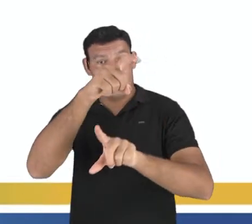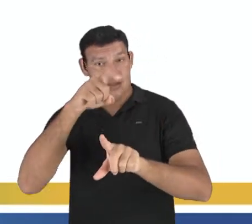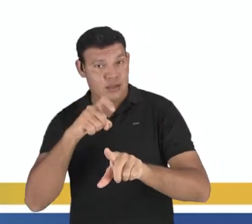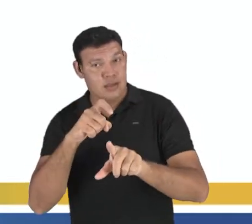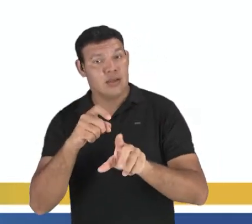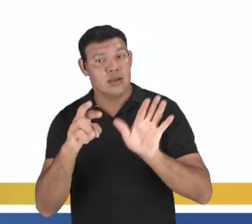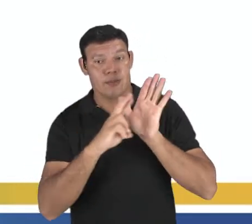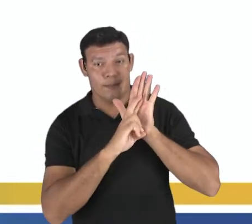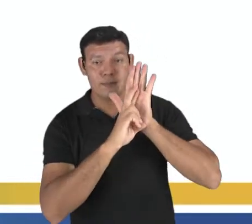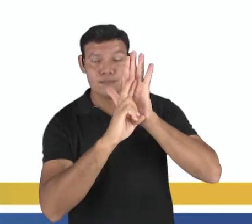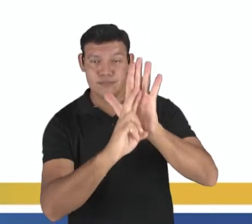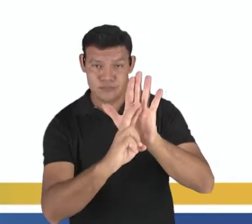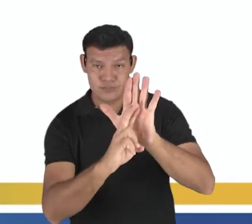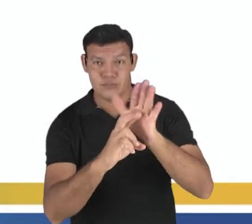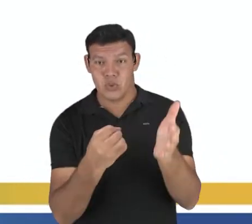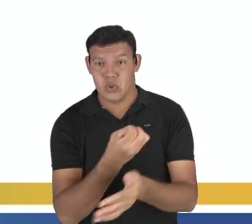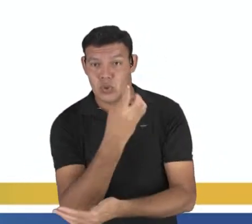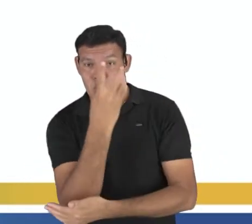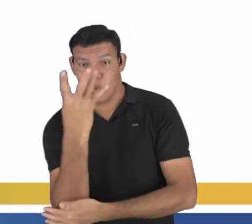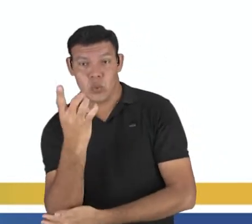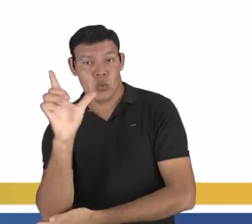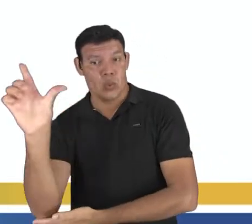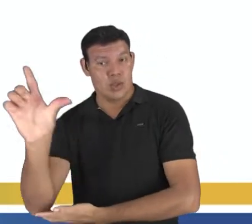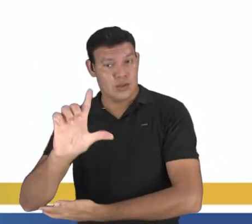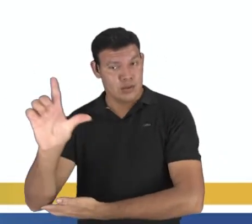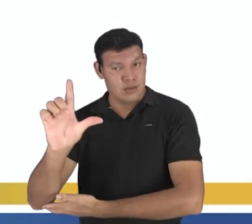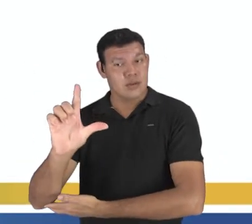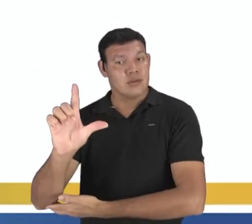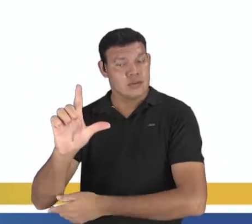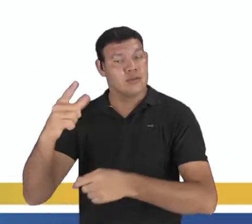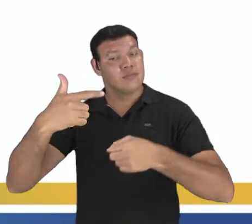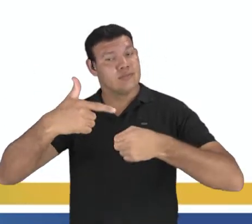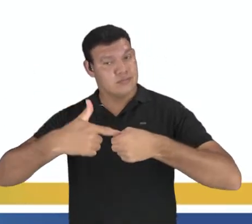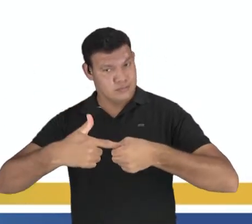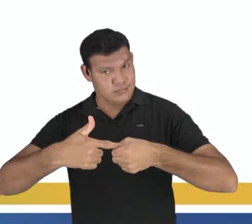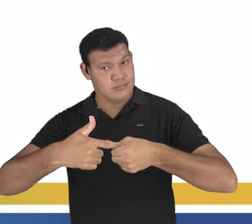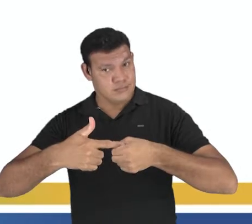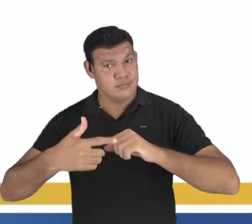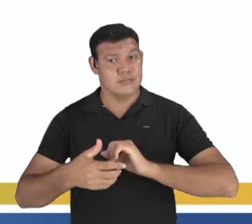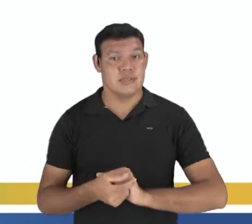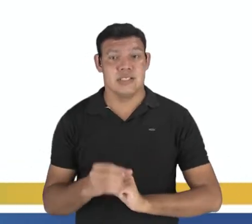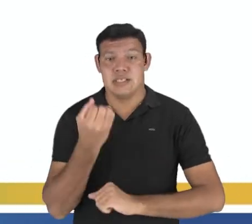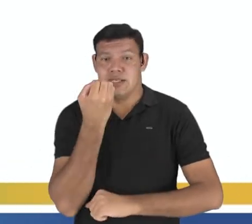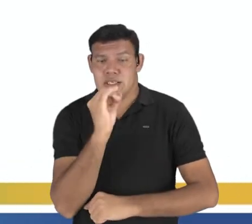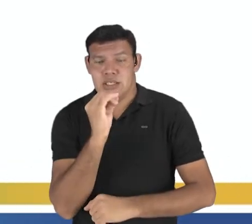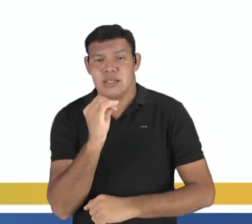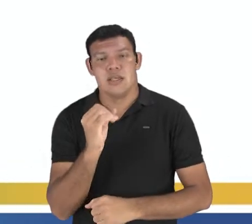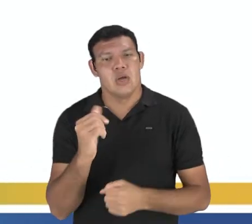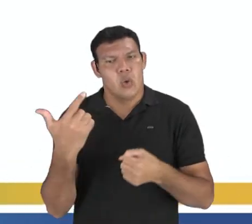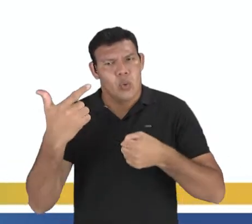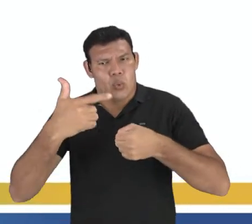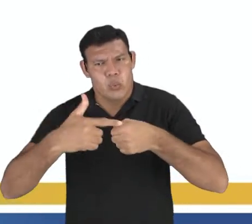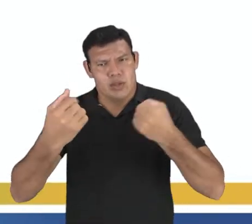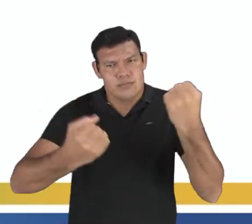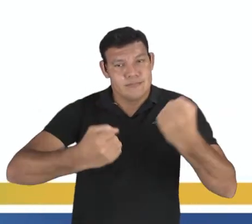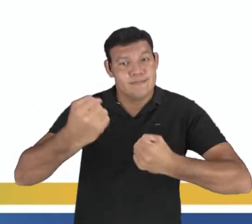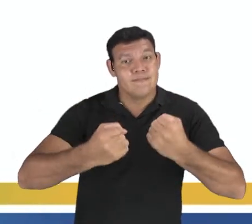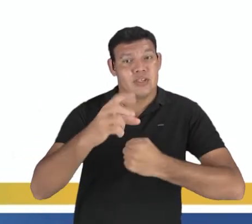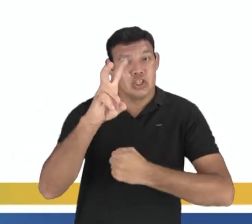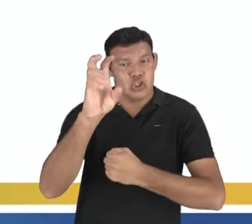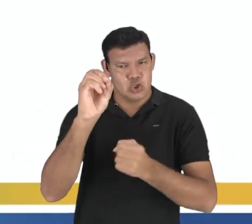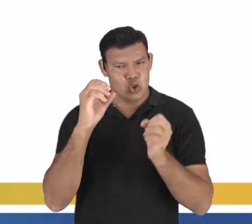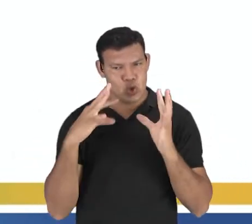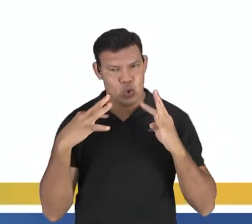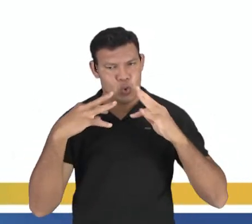está representando a quantidade de litro de gasolina. Então, se o abastecimento todo foi 50